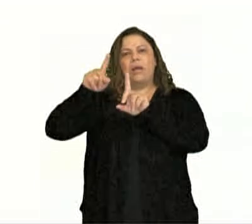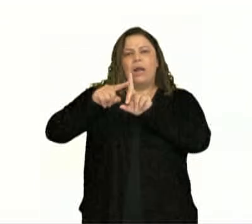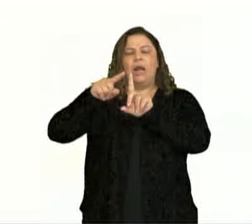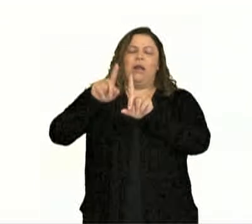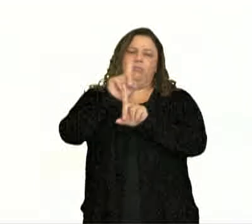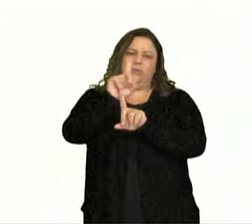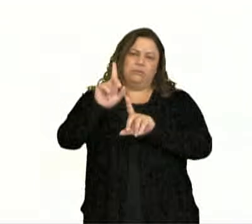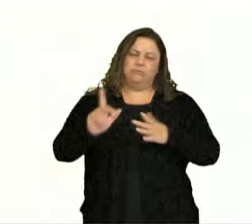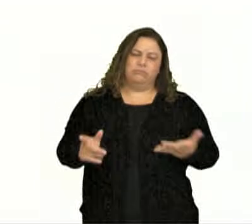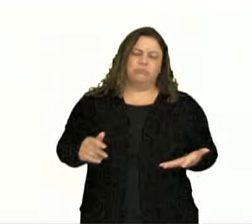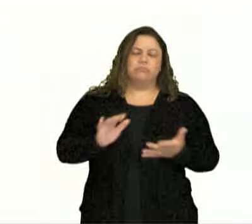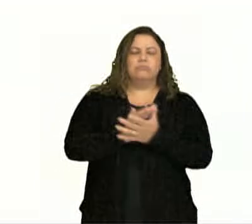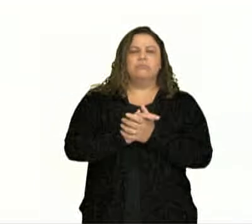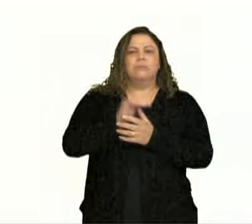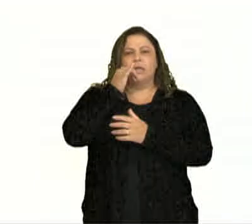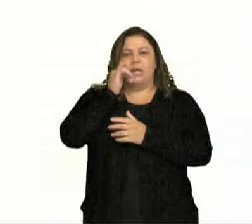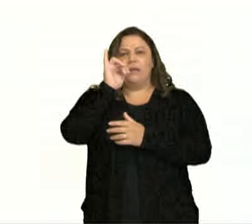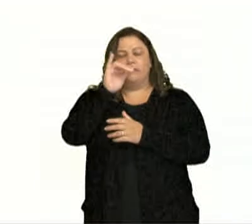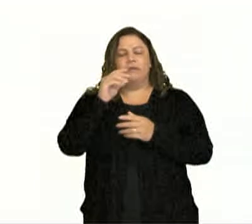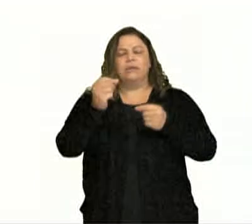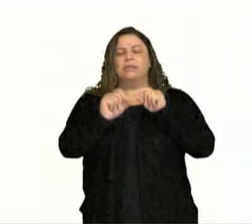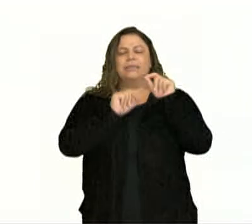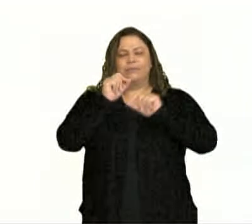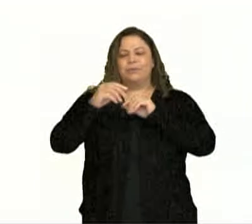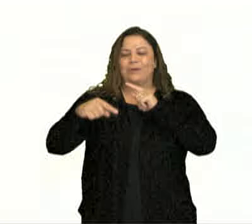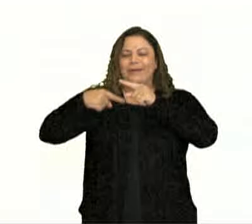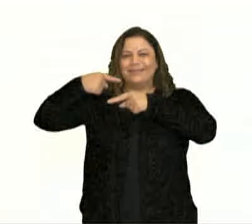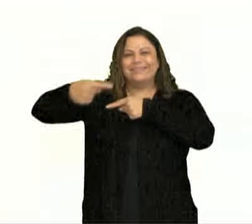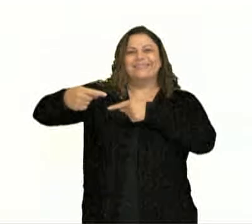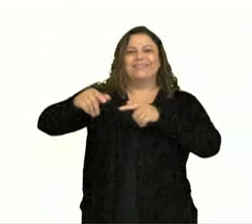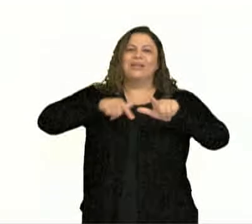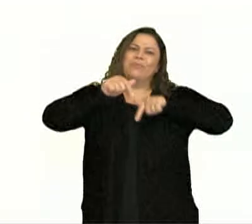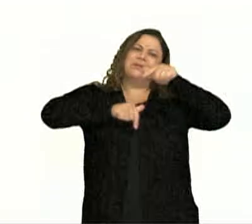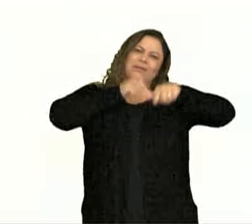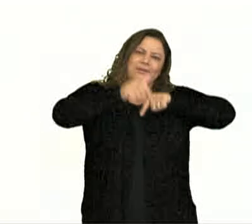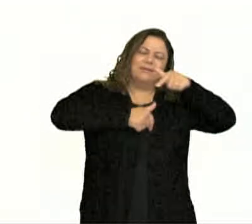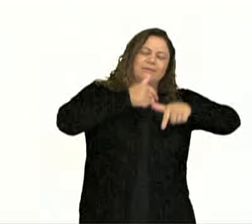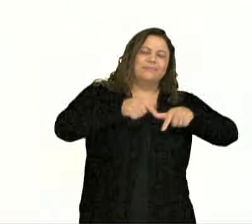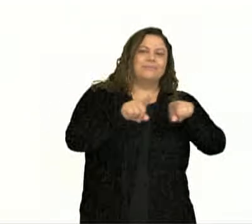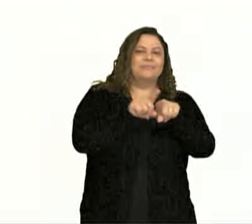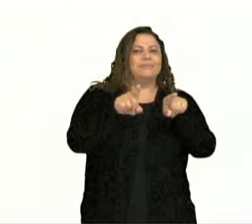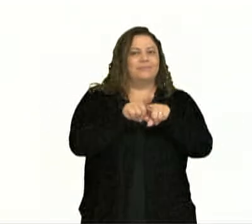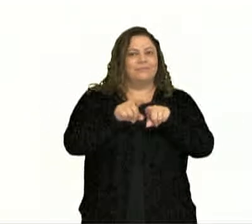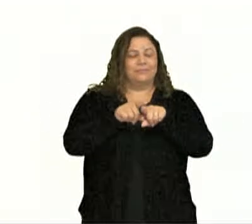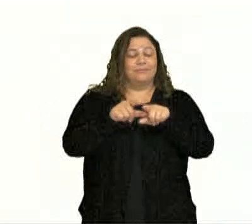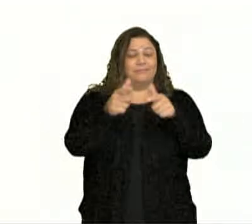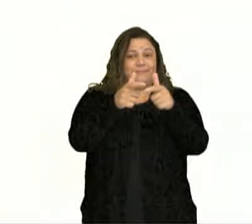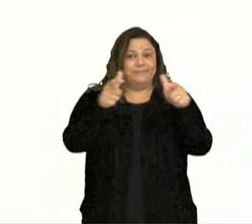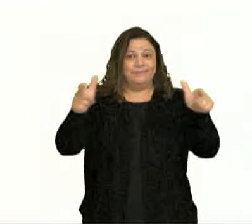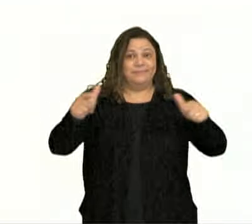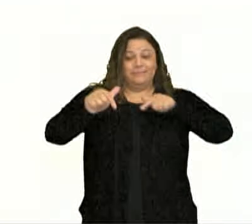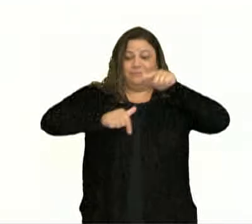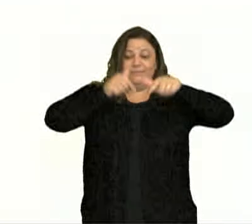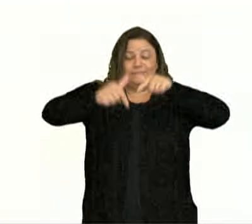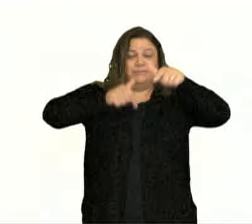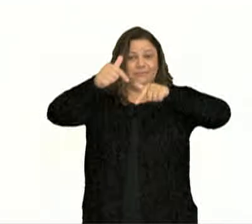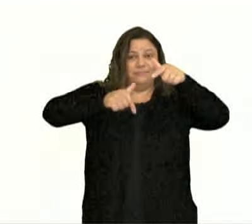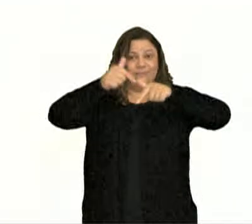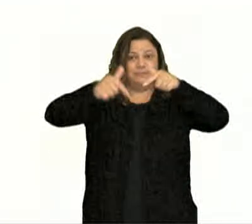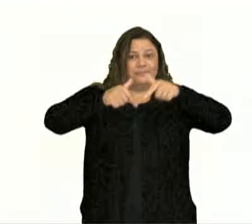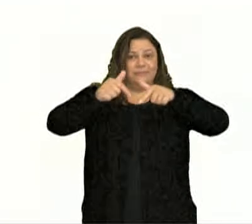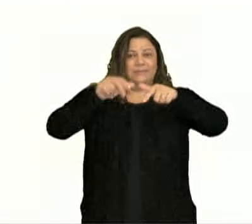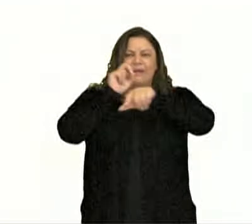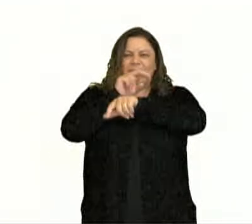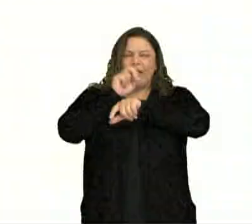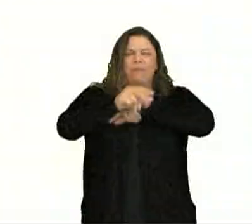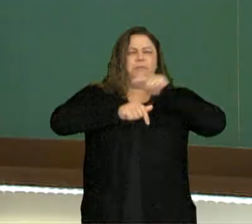filhos. As mulheres também saíram para o mercado de trabalho. Quando elas saíram para o mercado de trabalho, elas perceberam assim, poxa, como é que eu vou cuidar